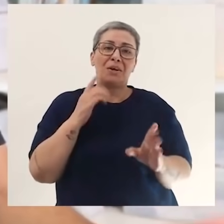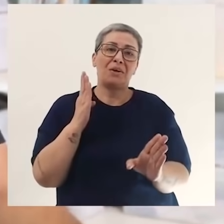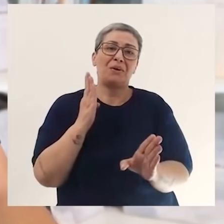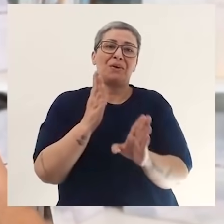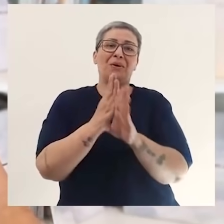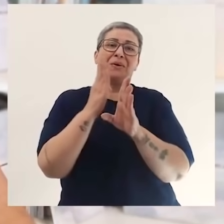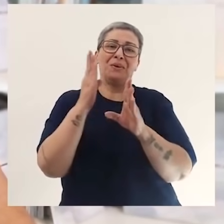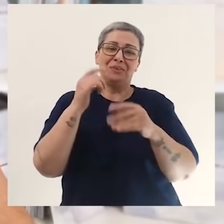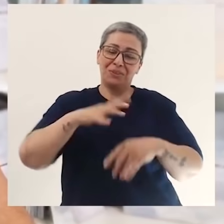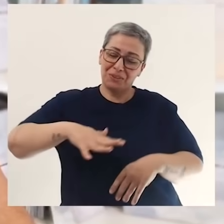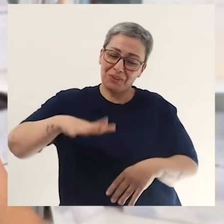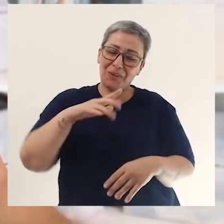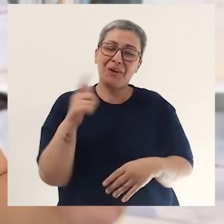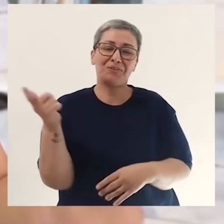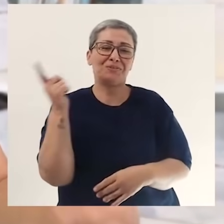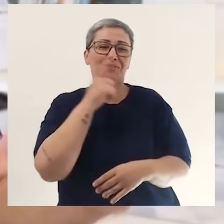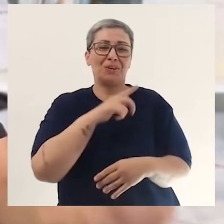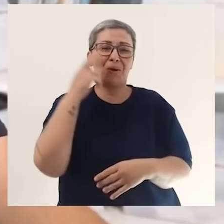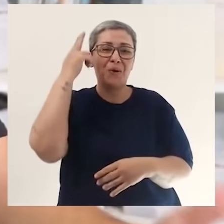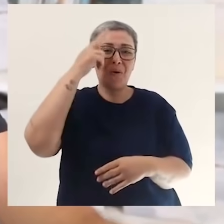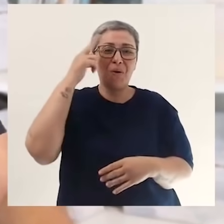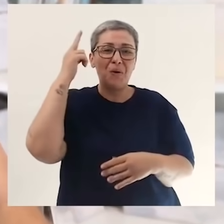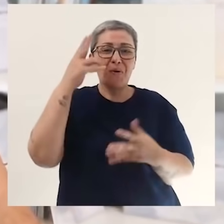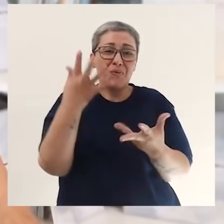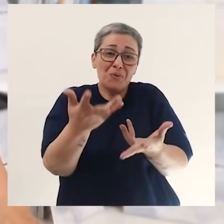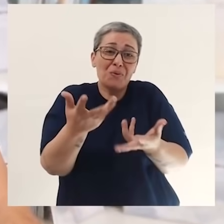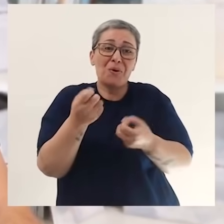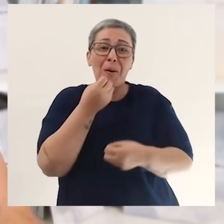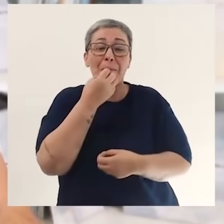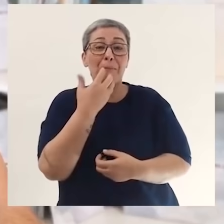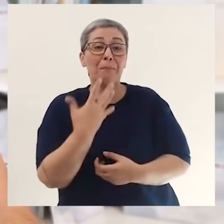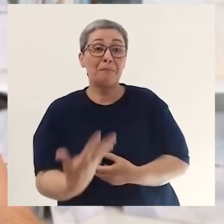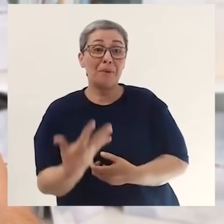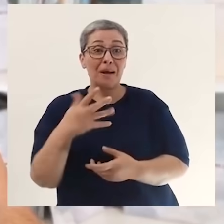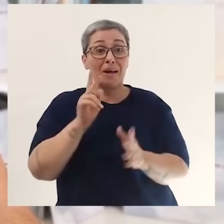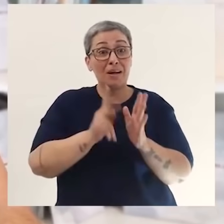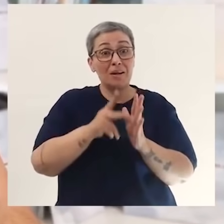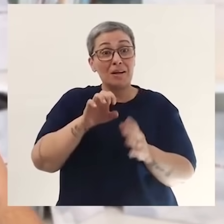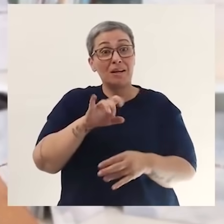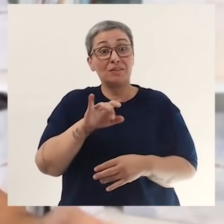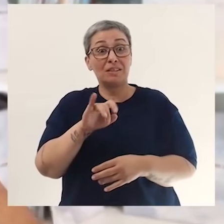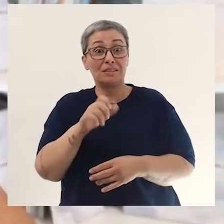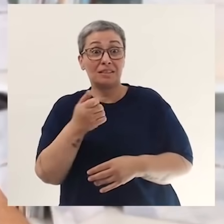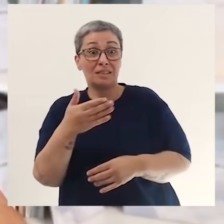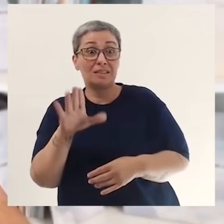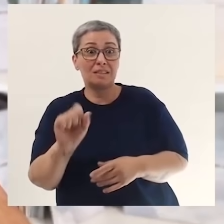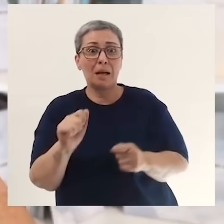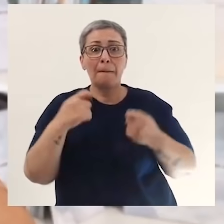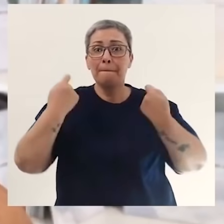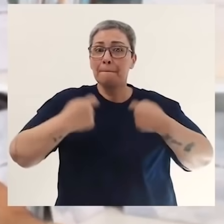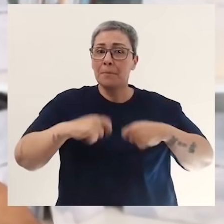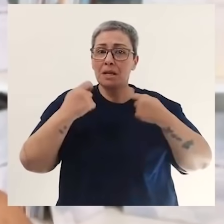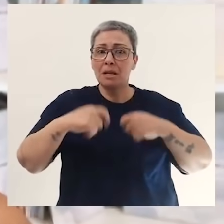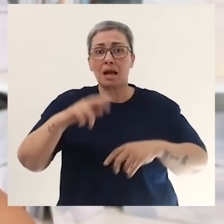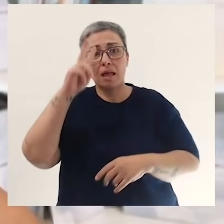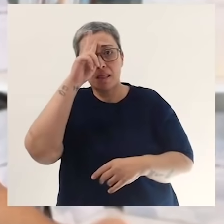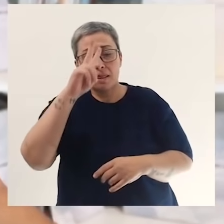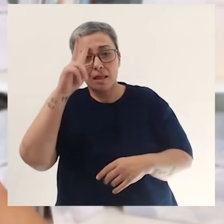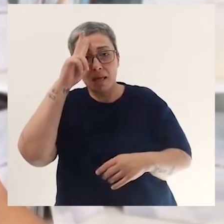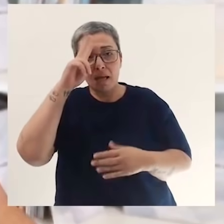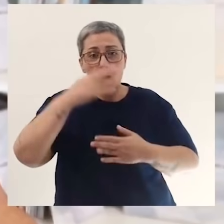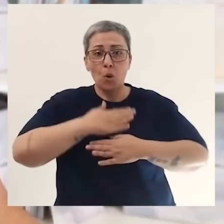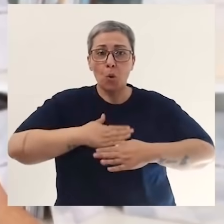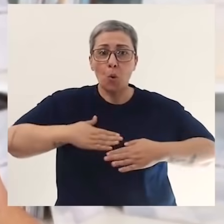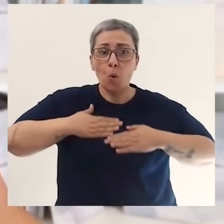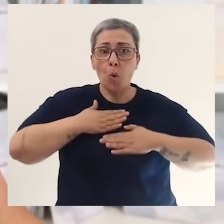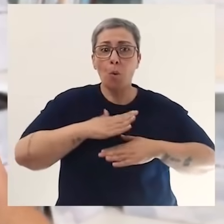espaço para realizar o seu sonho e foi bem acolhido lá no projeto Educadança. Precisamos lembrar que o prazer de